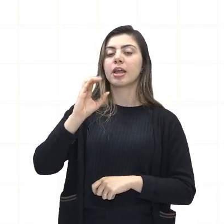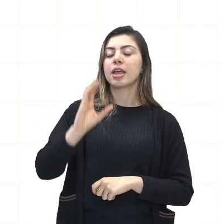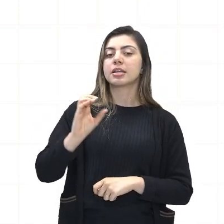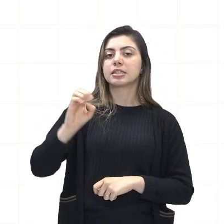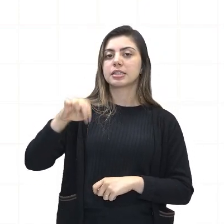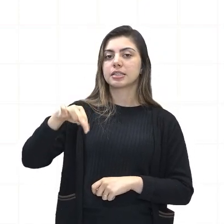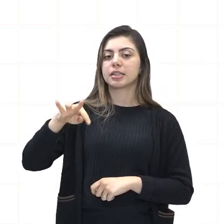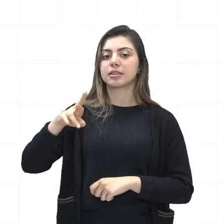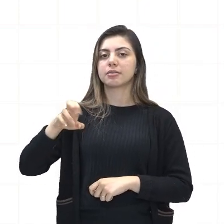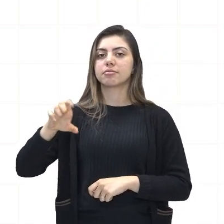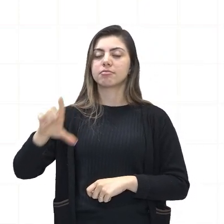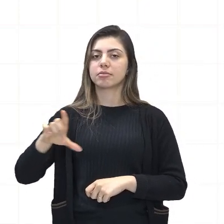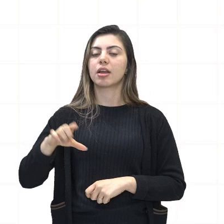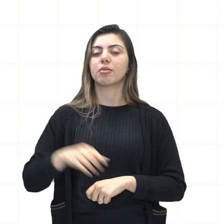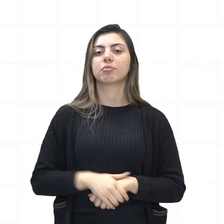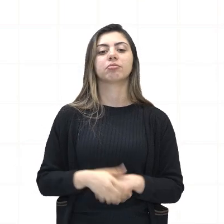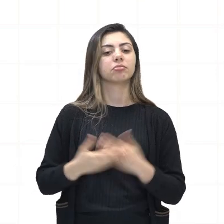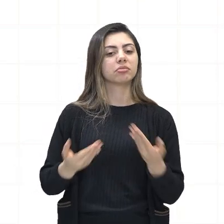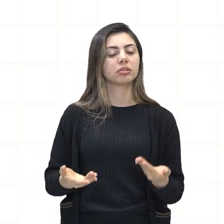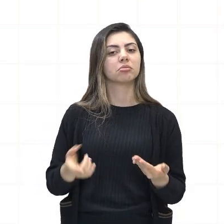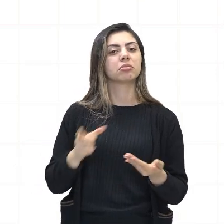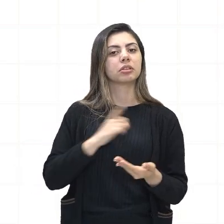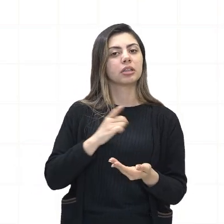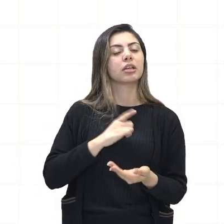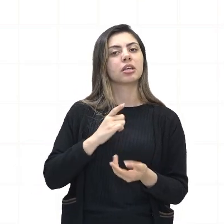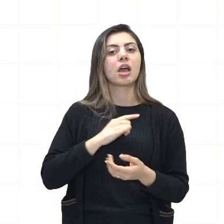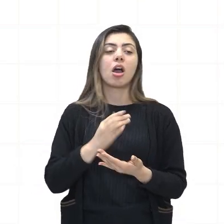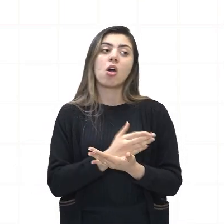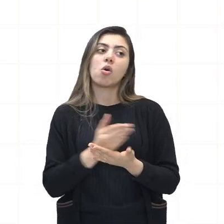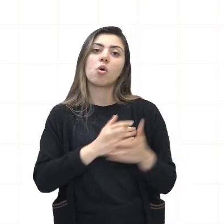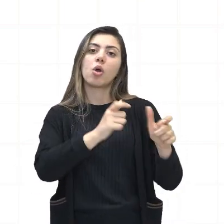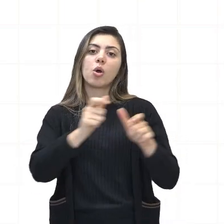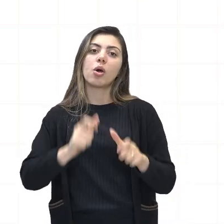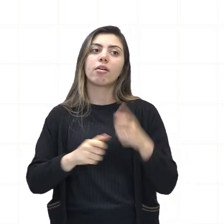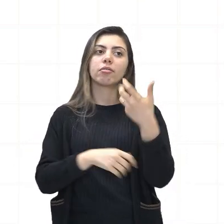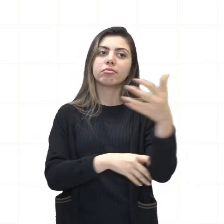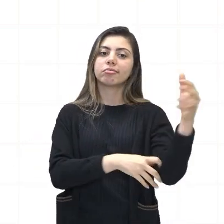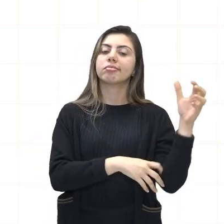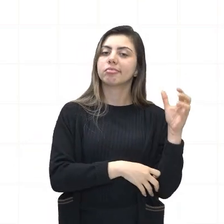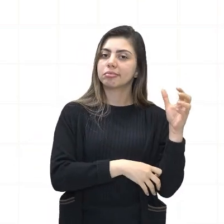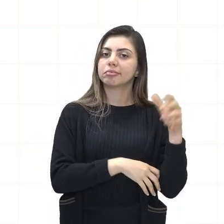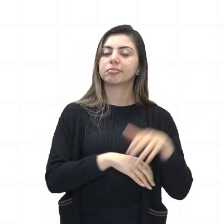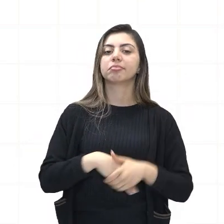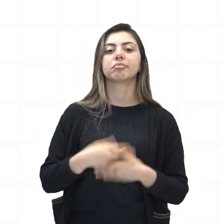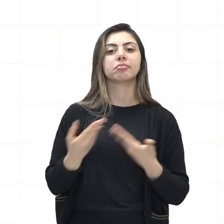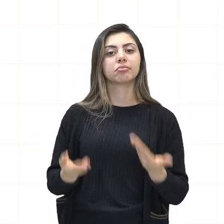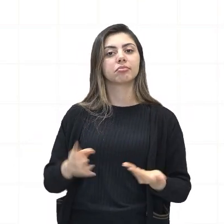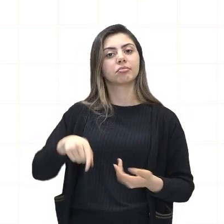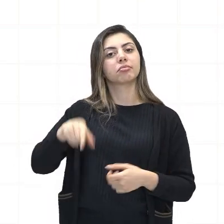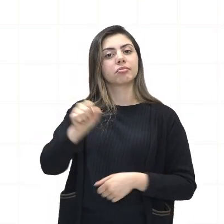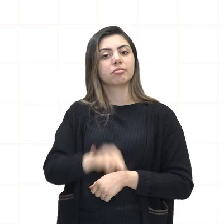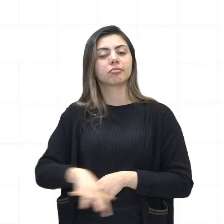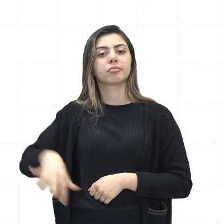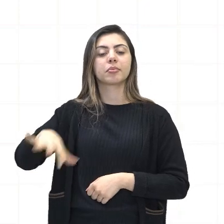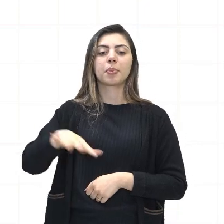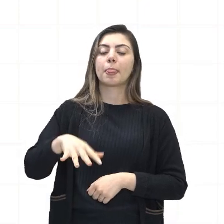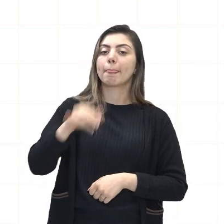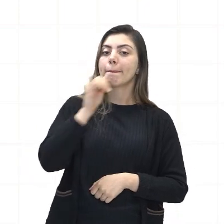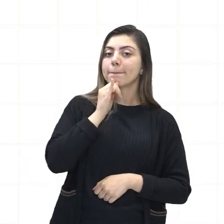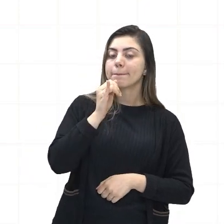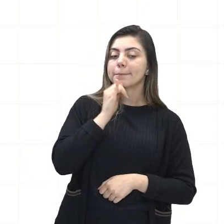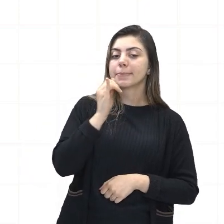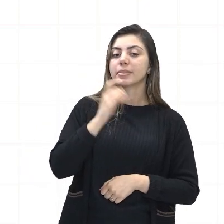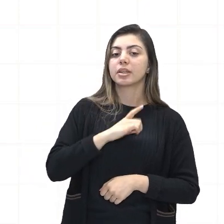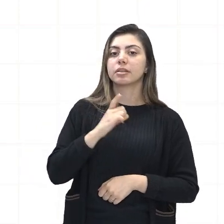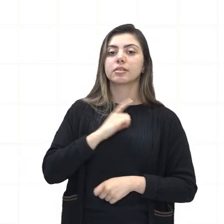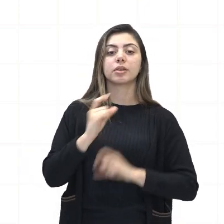em biodiversidade, também vai ter algumas áreas de floresta, e são áreas ali que tem, por exemplo,